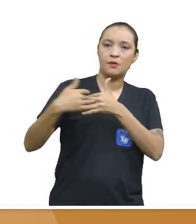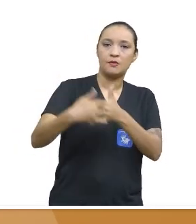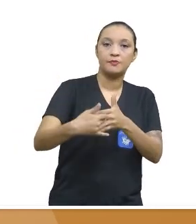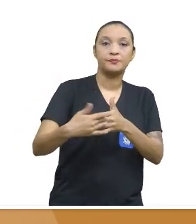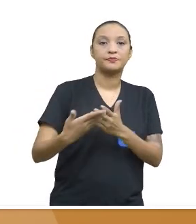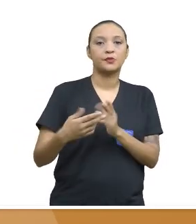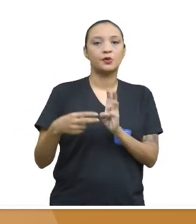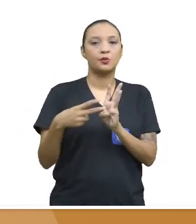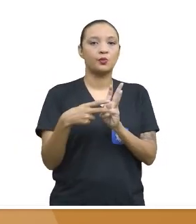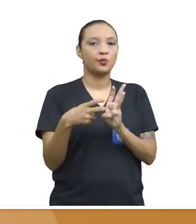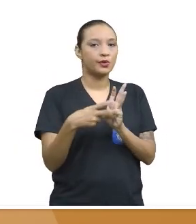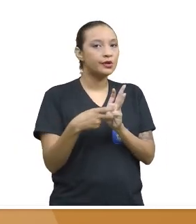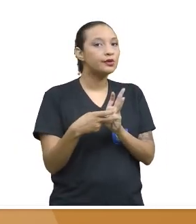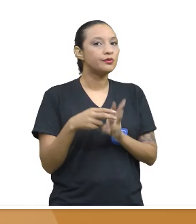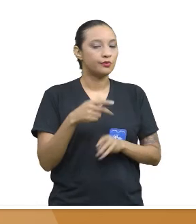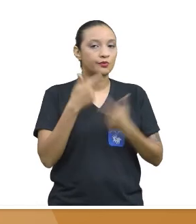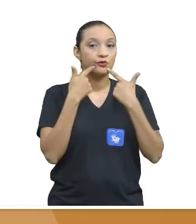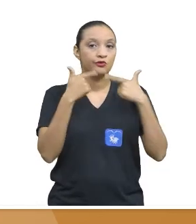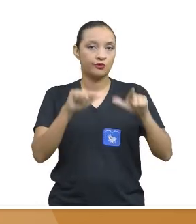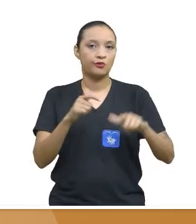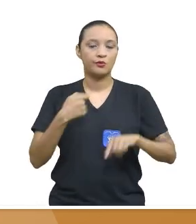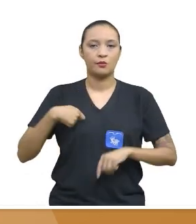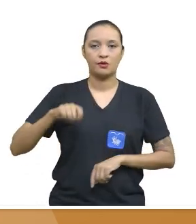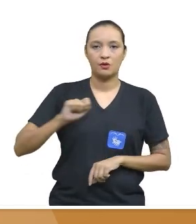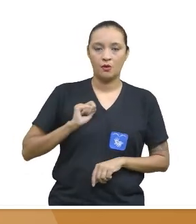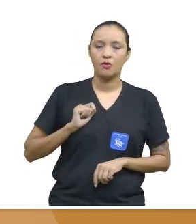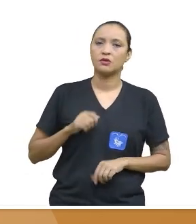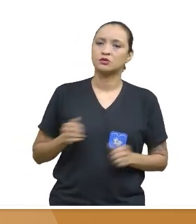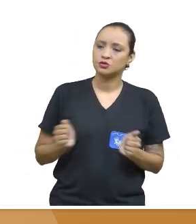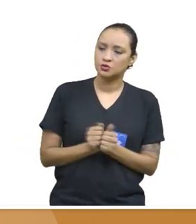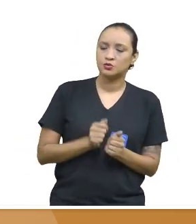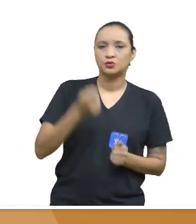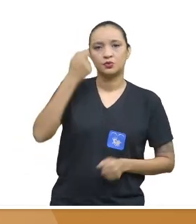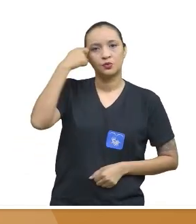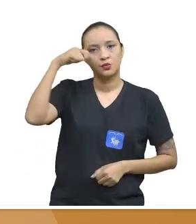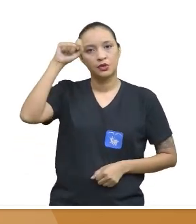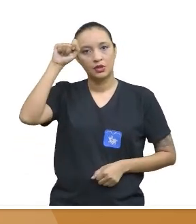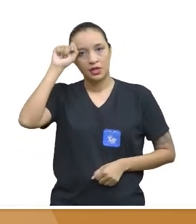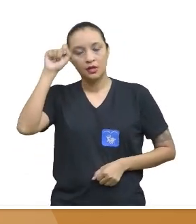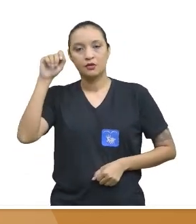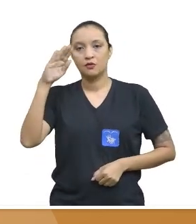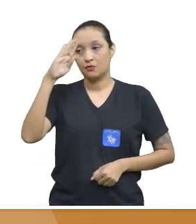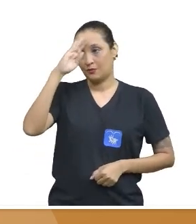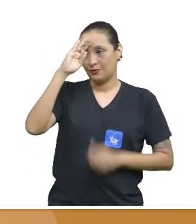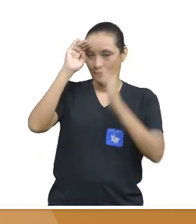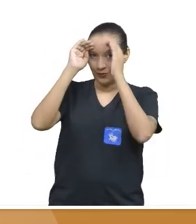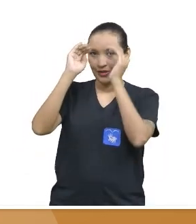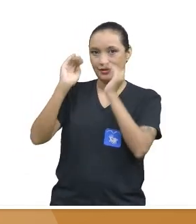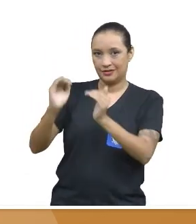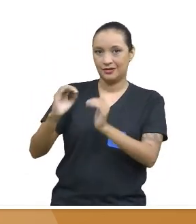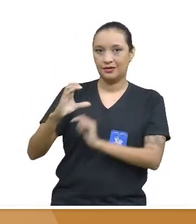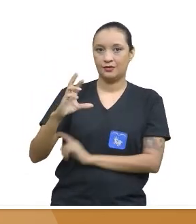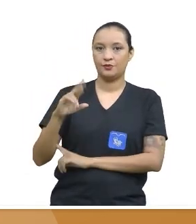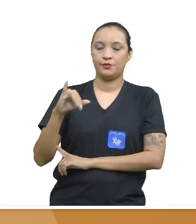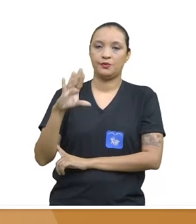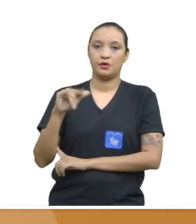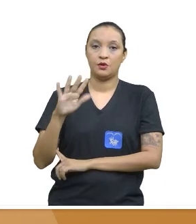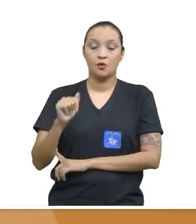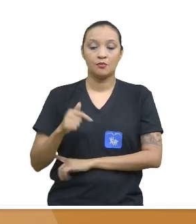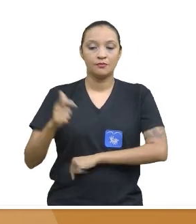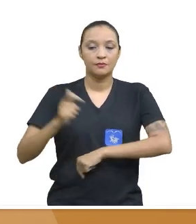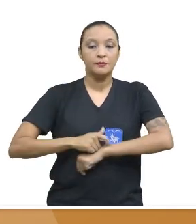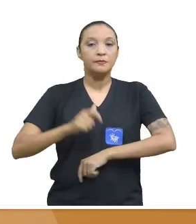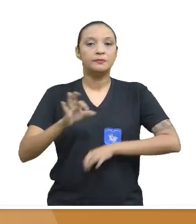fala espanhola lutaram bastante junto com os negros, dirigidos pelos crioulos, mas na hora de organizar